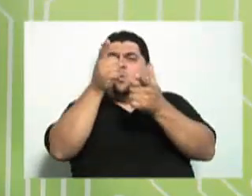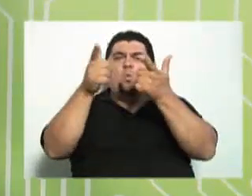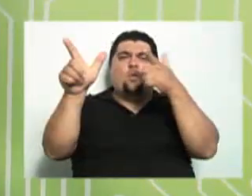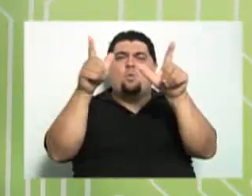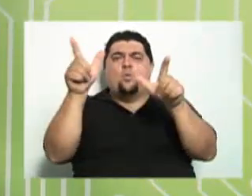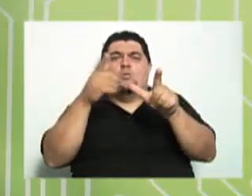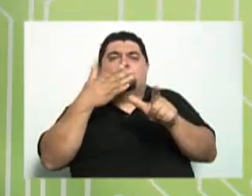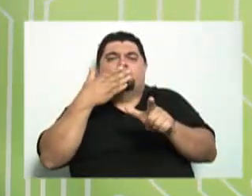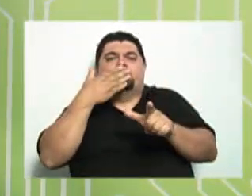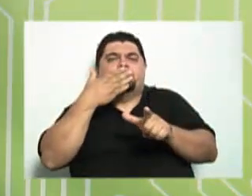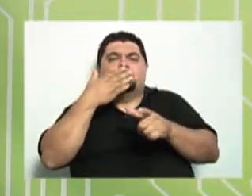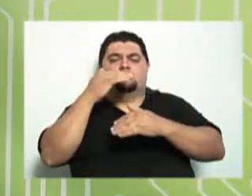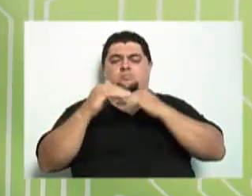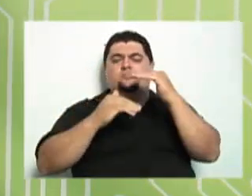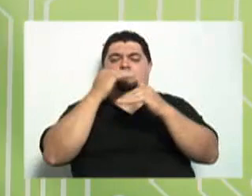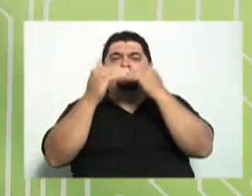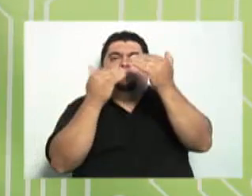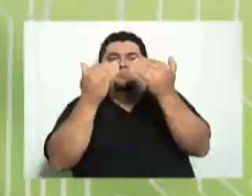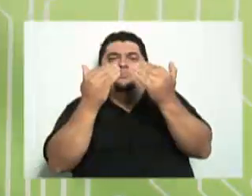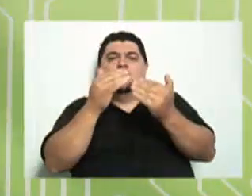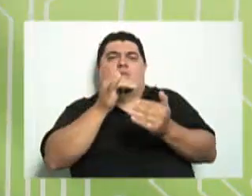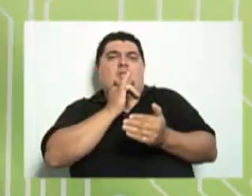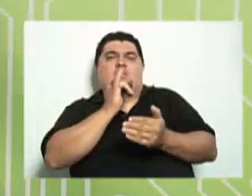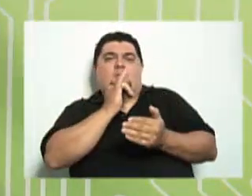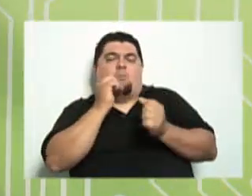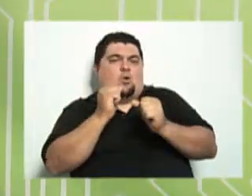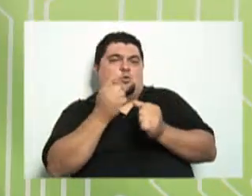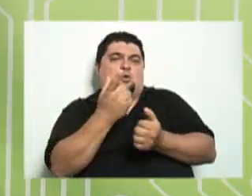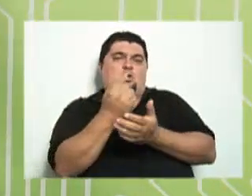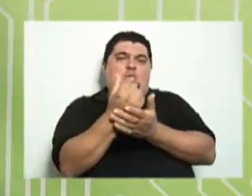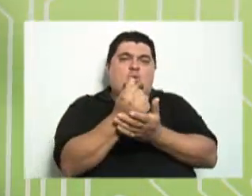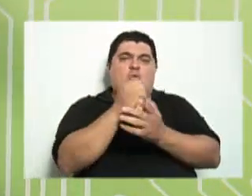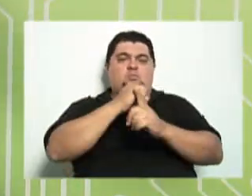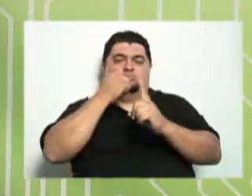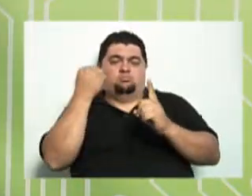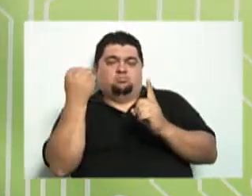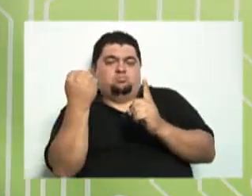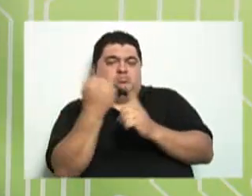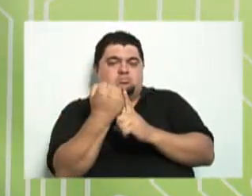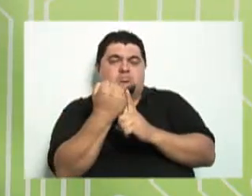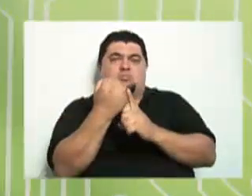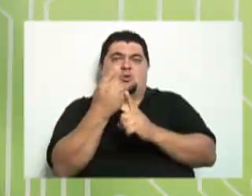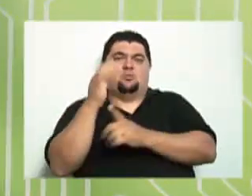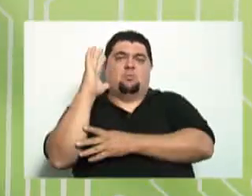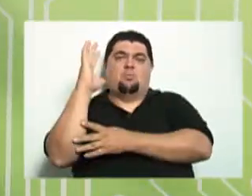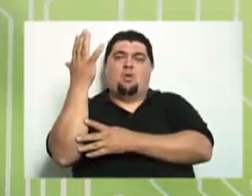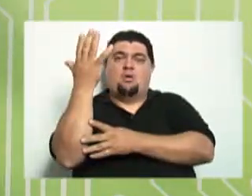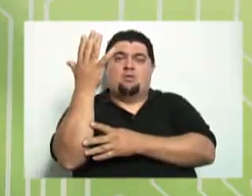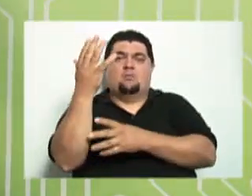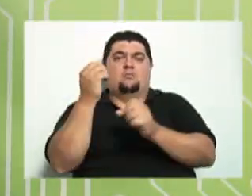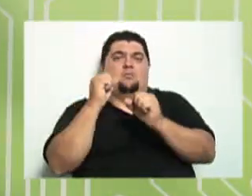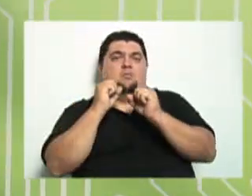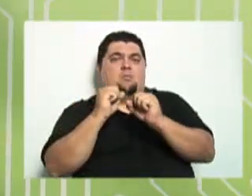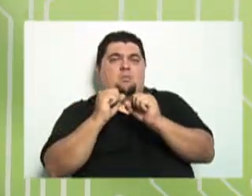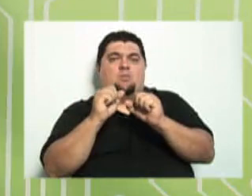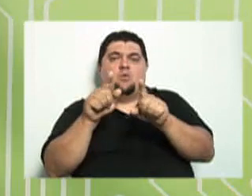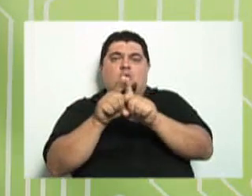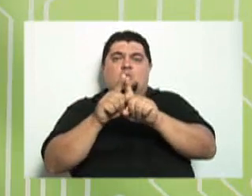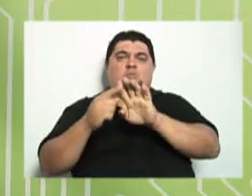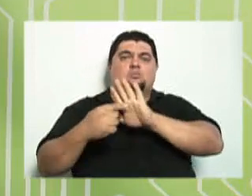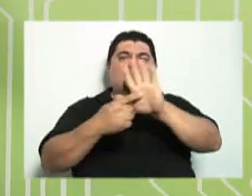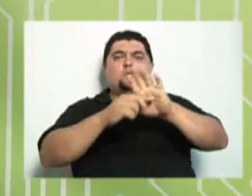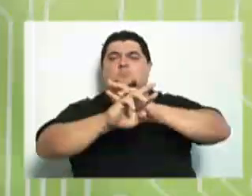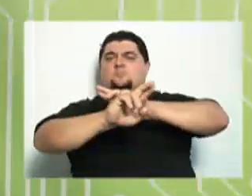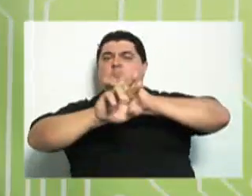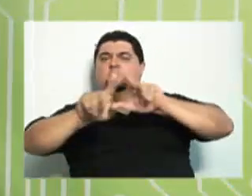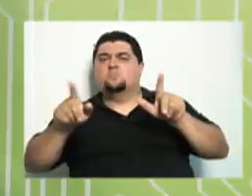de desenvolvimento. O desenvolvimento ele pode ser econômico, pode ser social, pode ser ambiental, ele pode se apresentar de várias